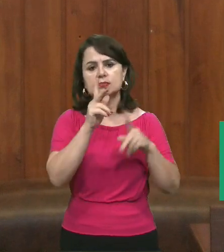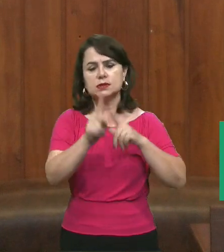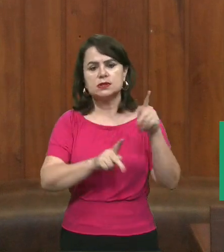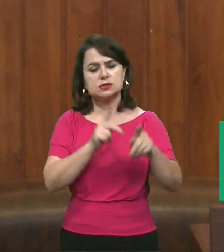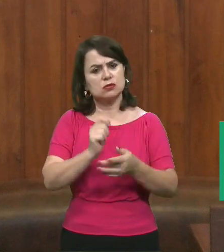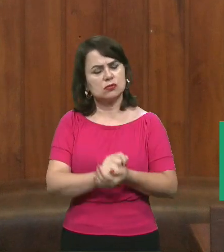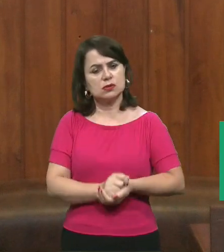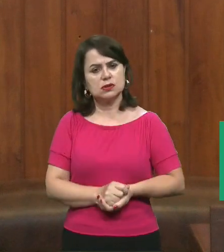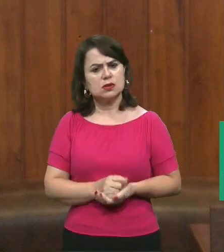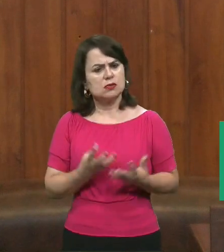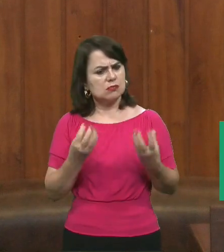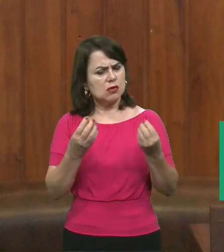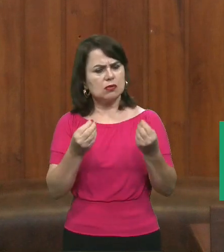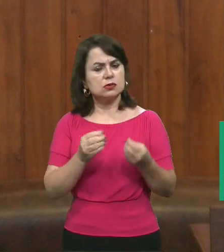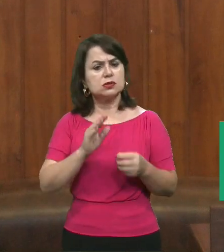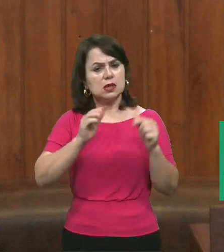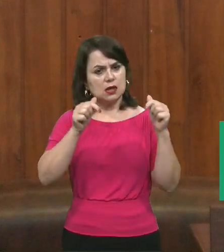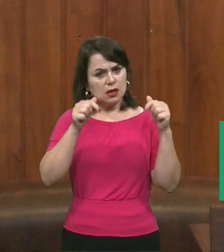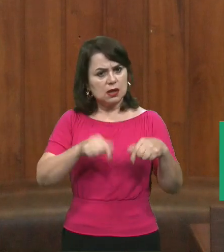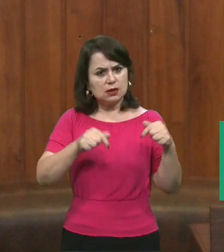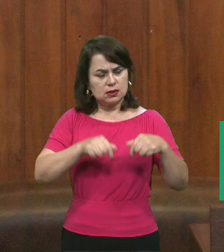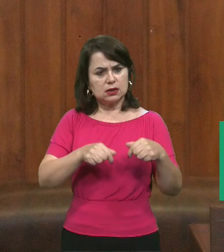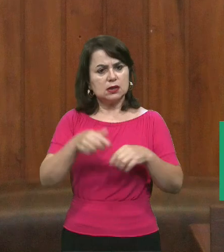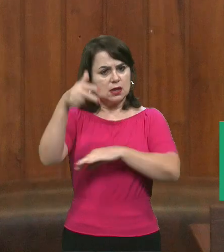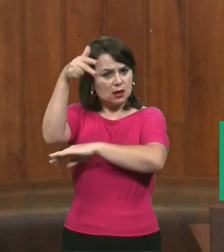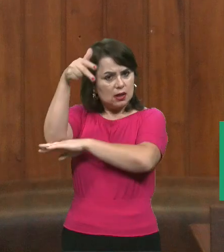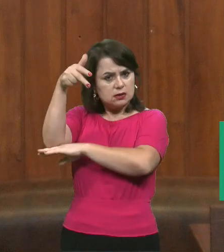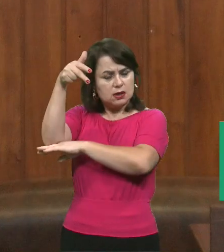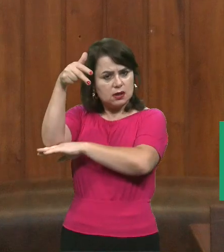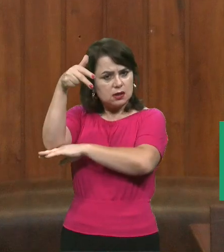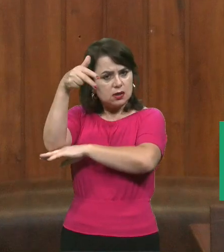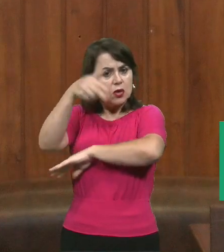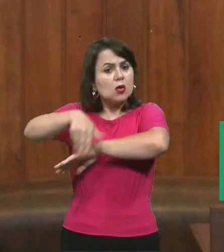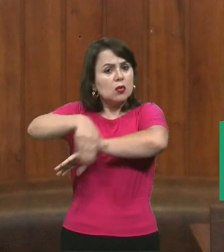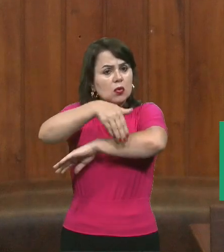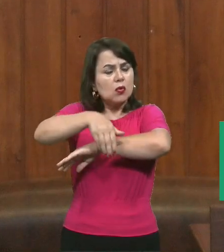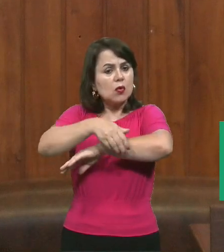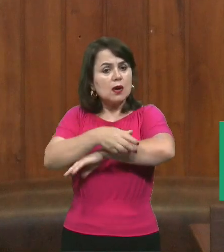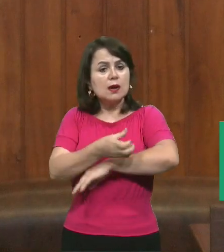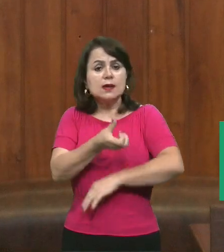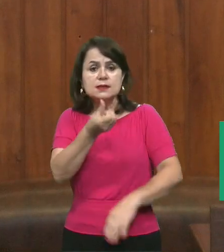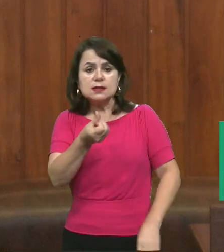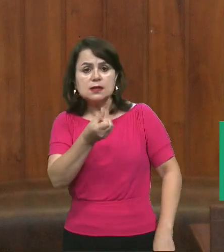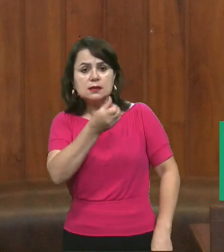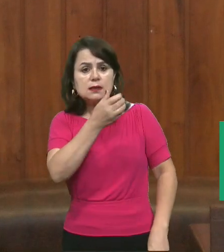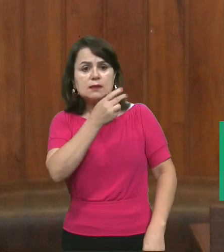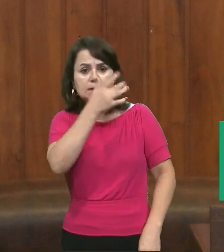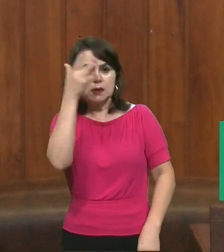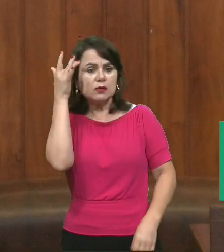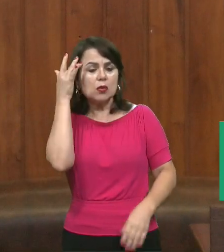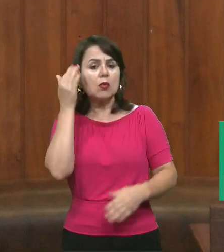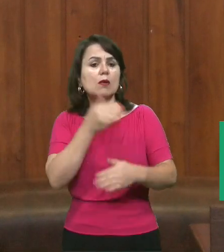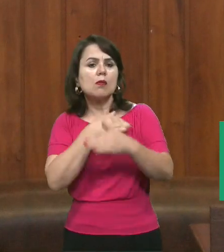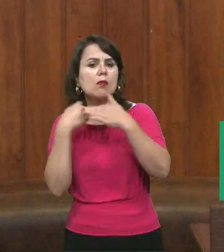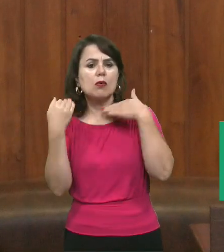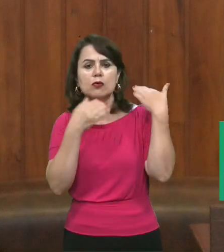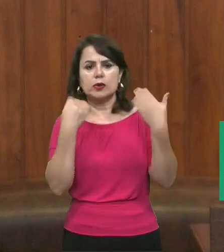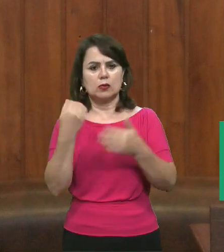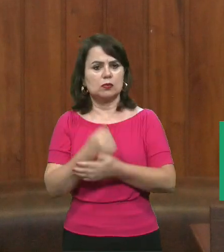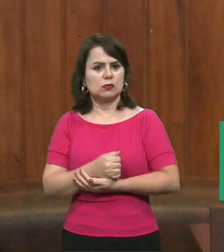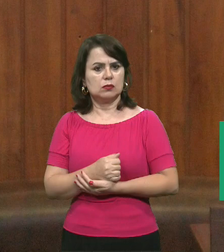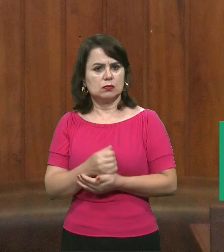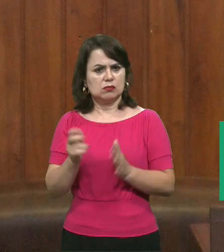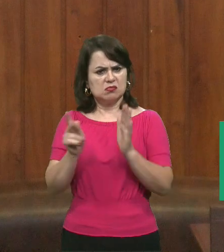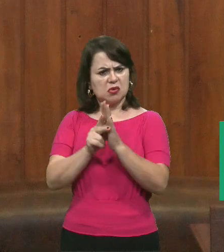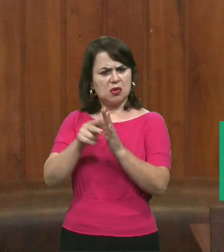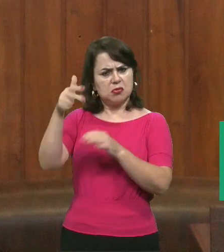6 marilhenses morreram depois que instalou o radar. Depois que instalou o radar, se